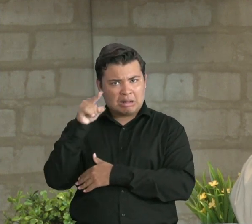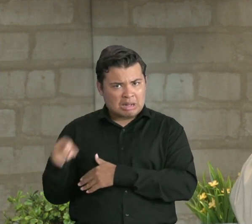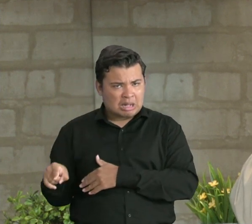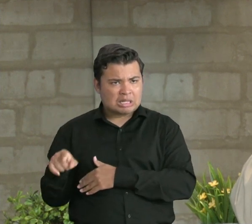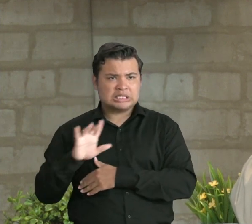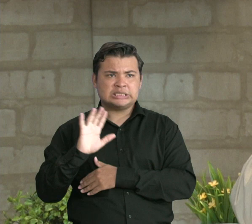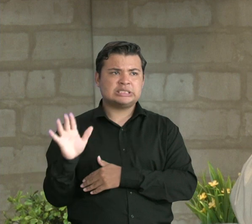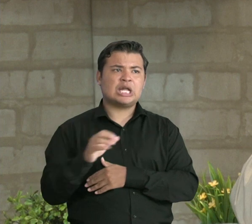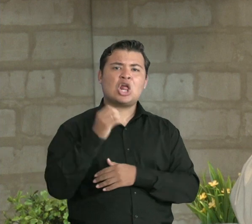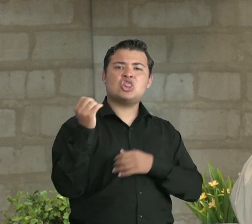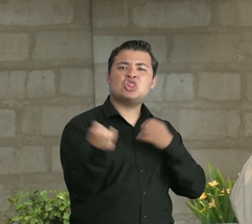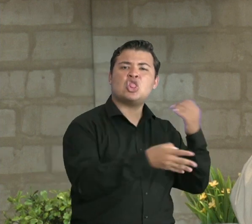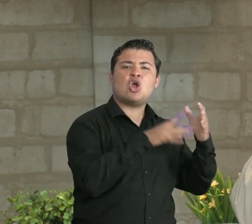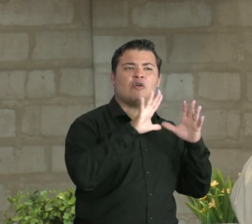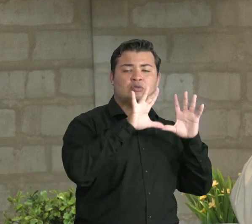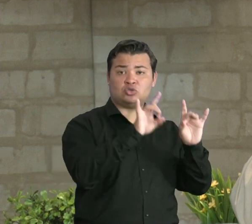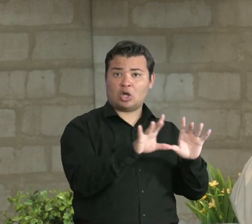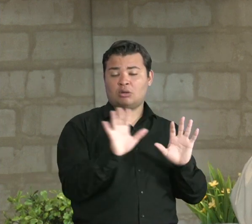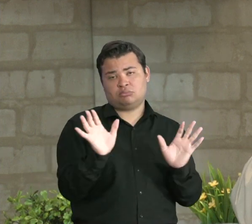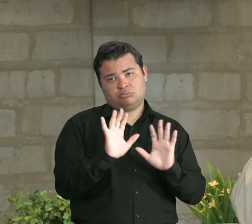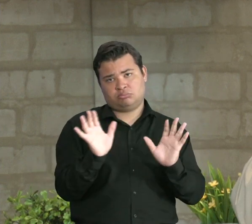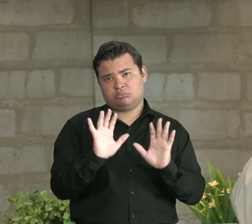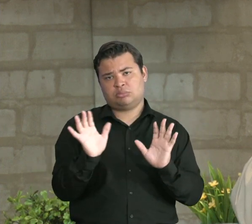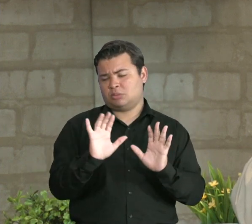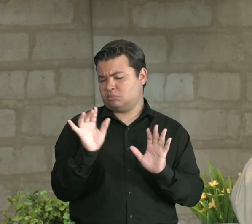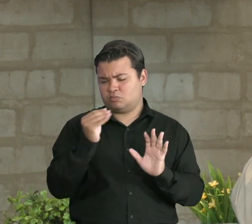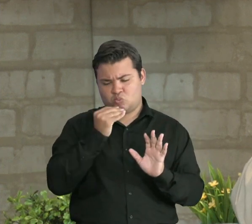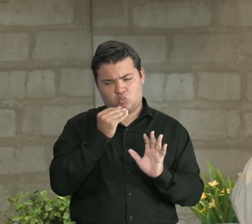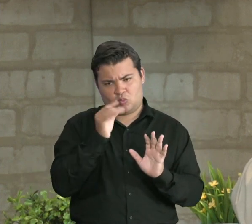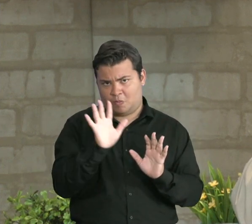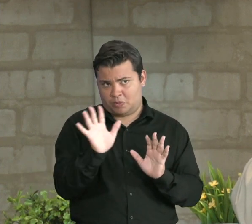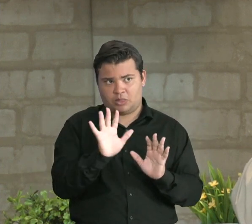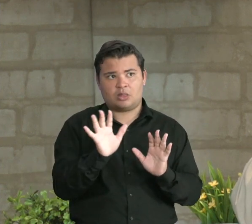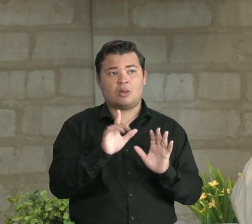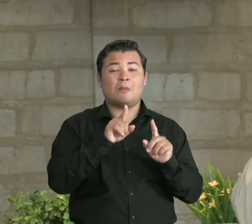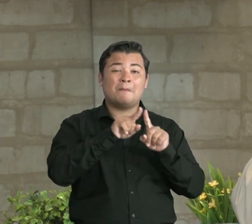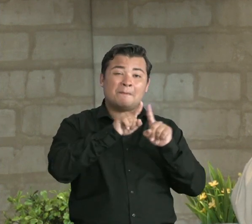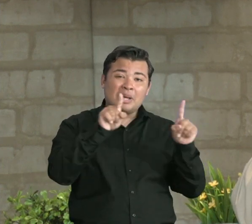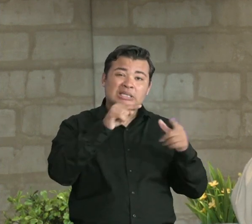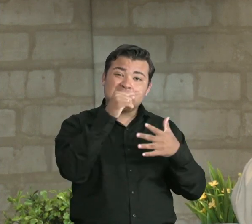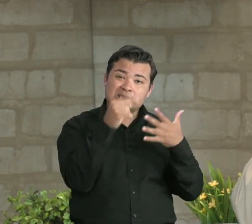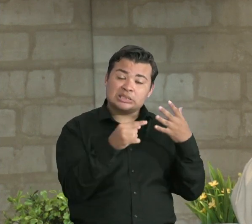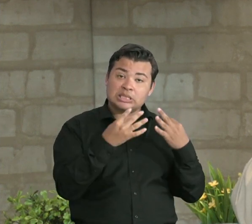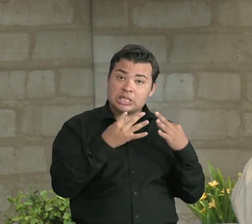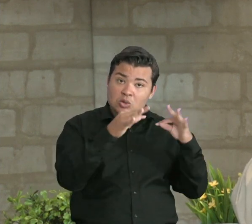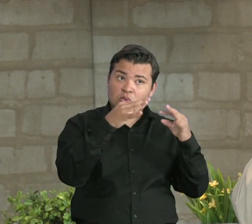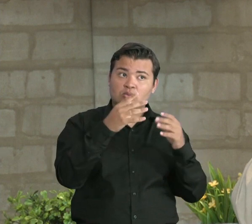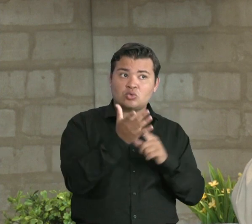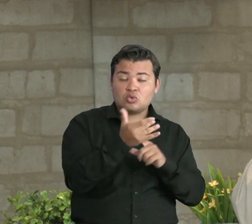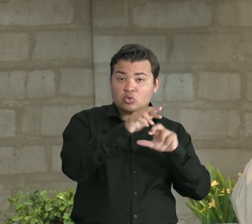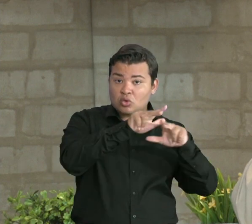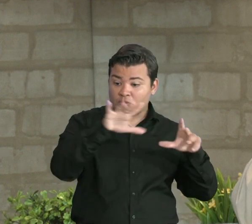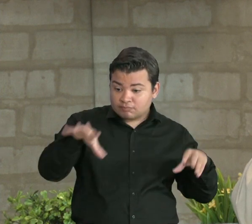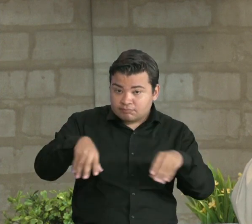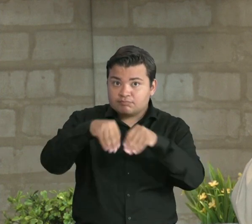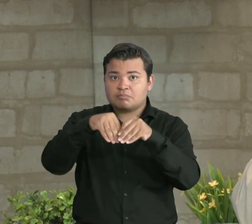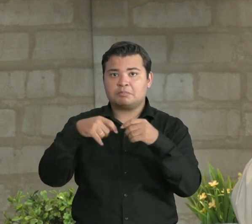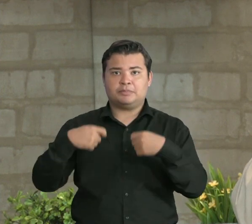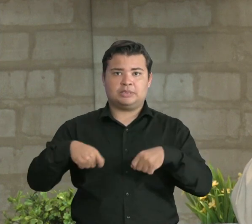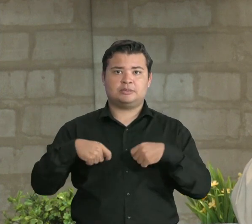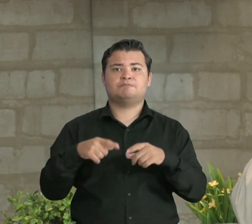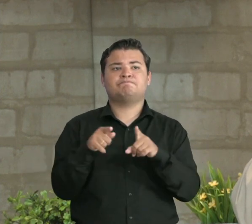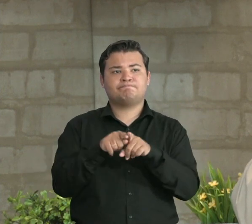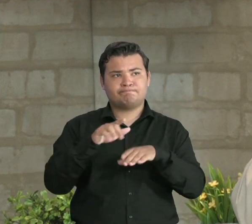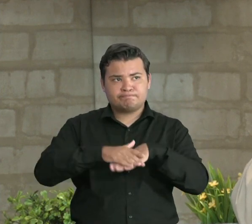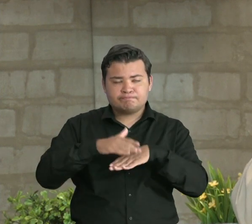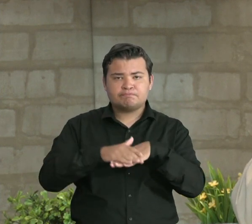Não, mas a inclusão é importante, mas também um desenvolvimento e um aprimoramento e uma busca de alcance maior, inclusive